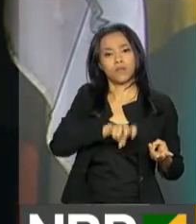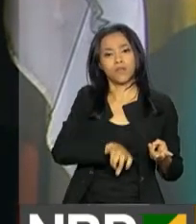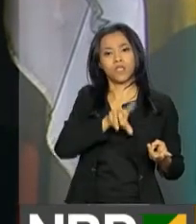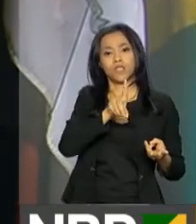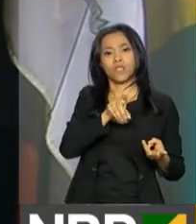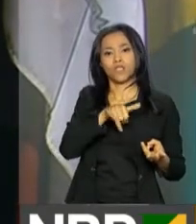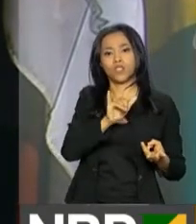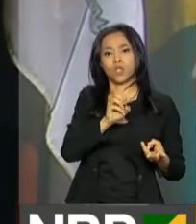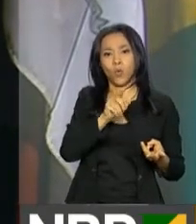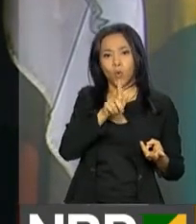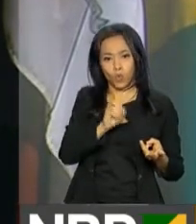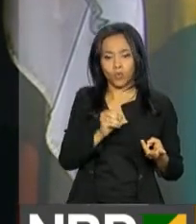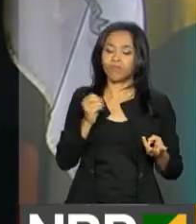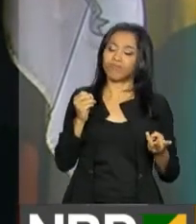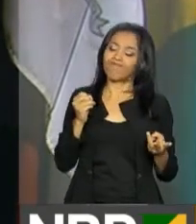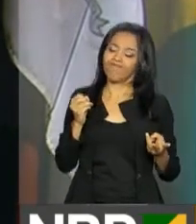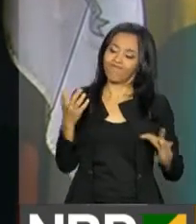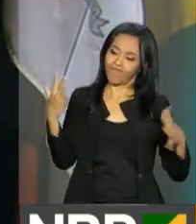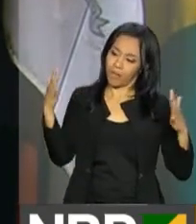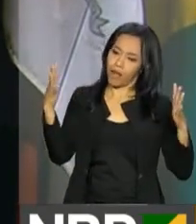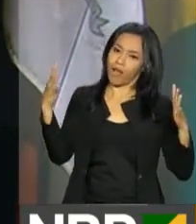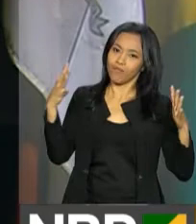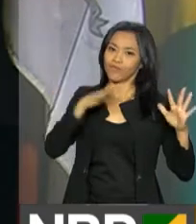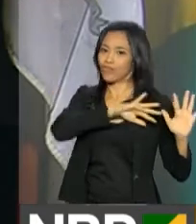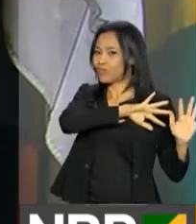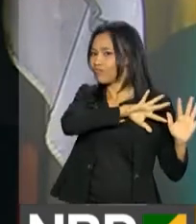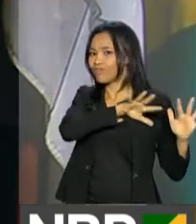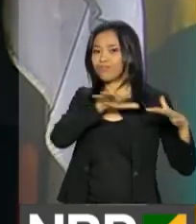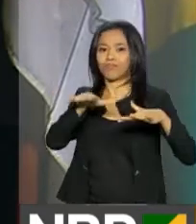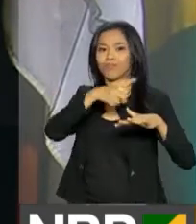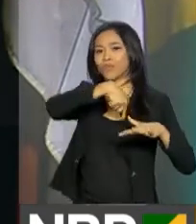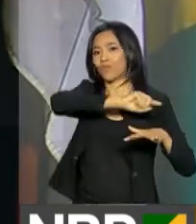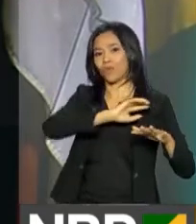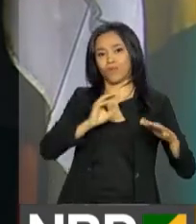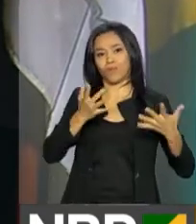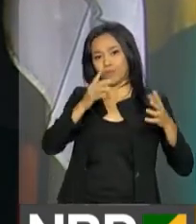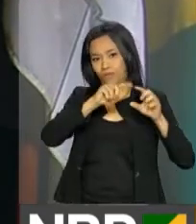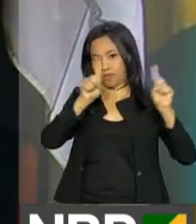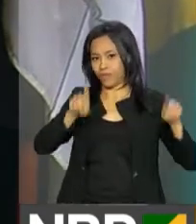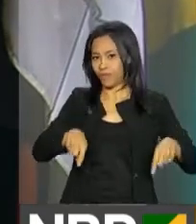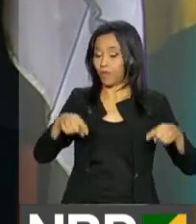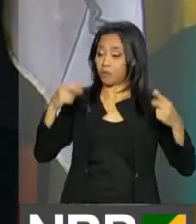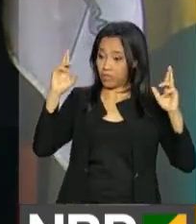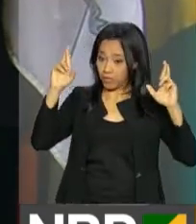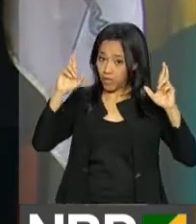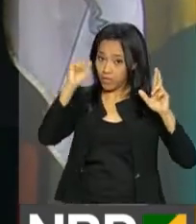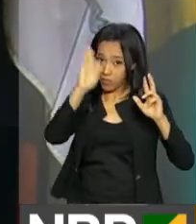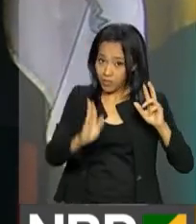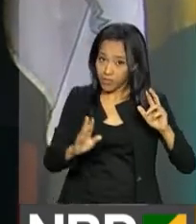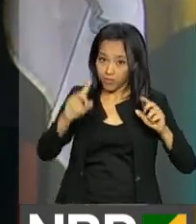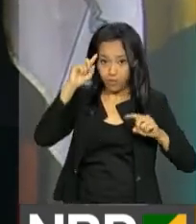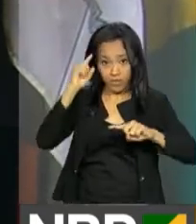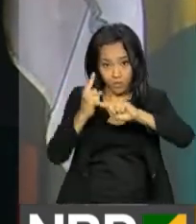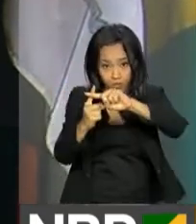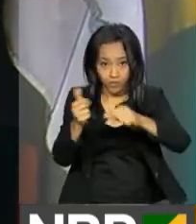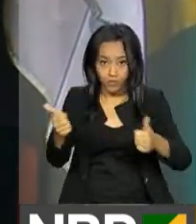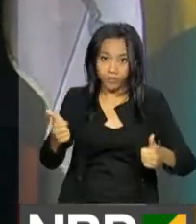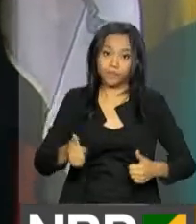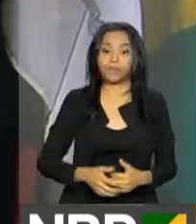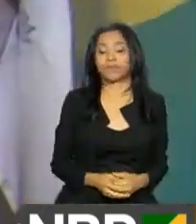oliveira merece o aplauso de todos os servidores e de todo este auditório esperança no brasil e otimismo